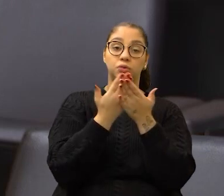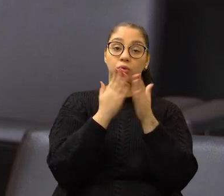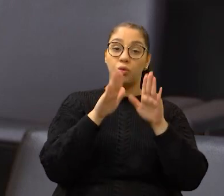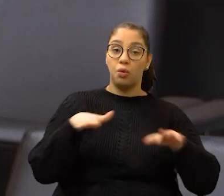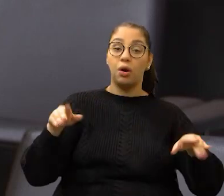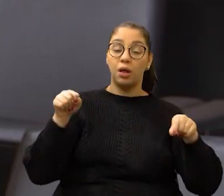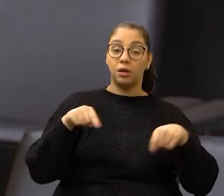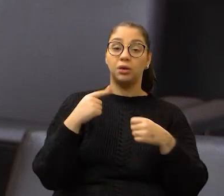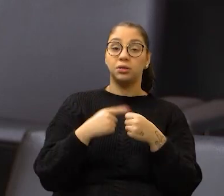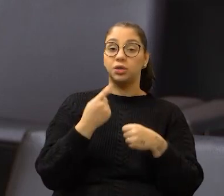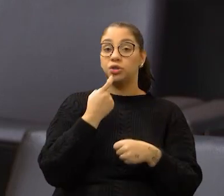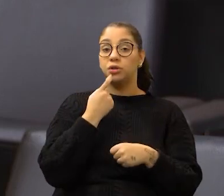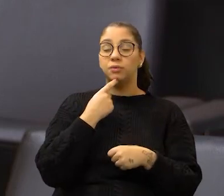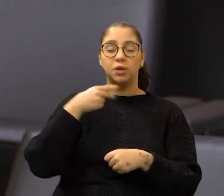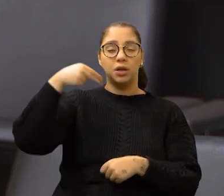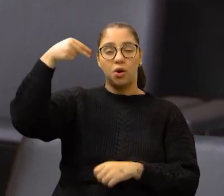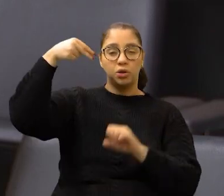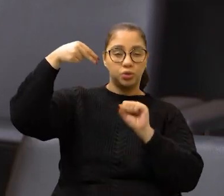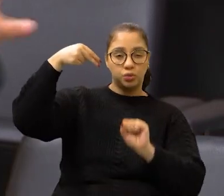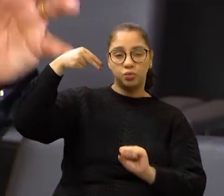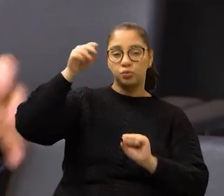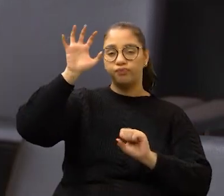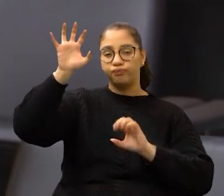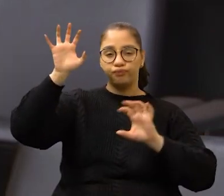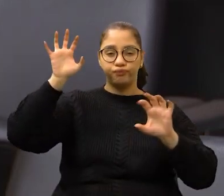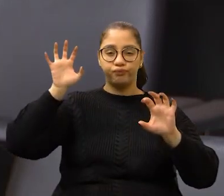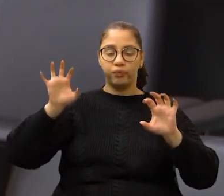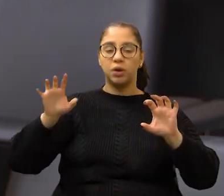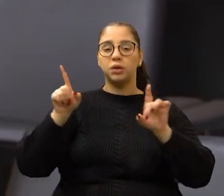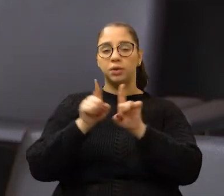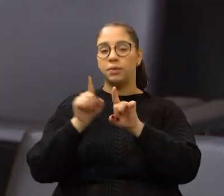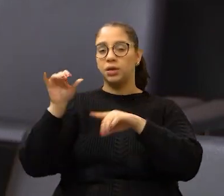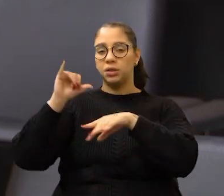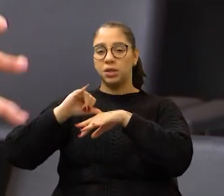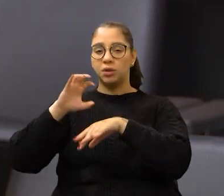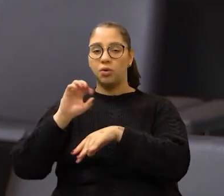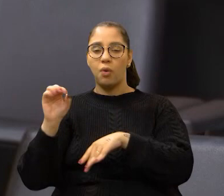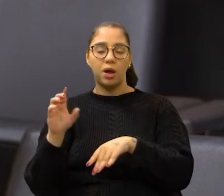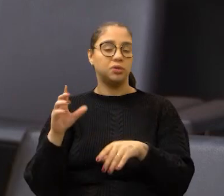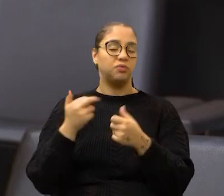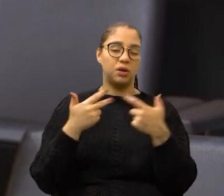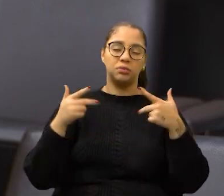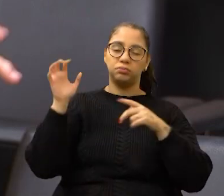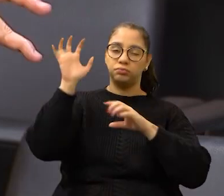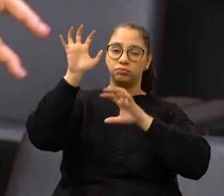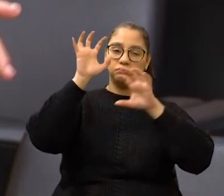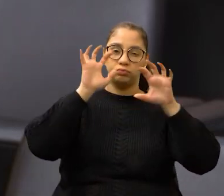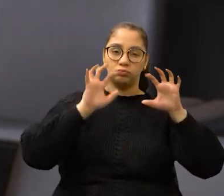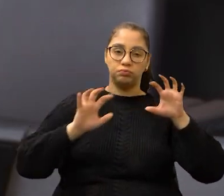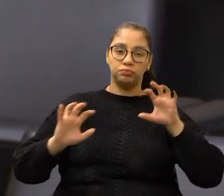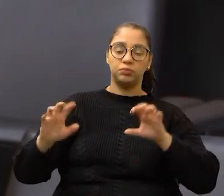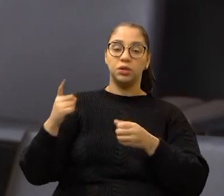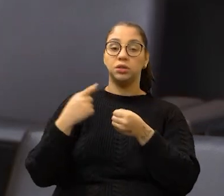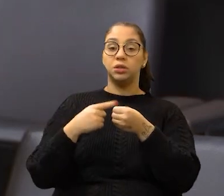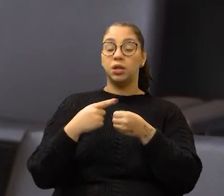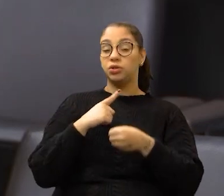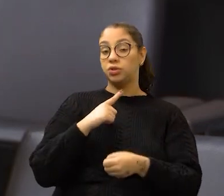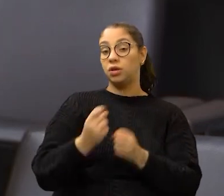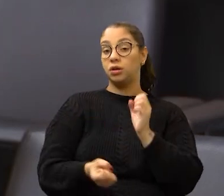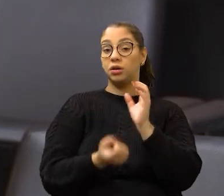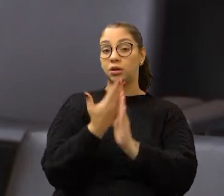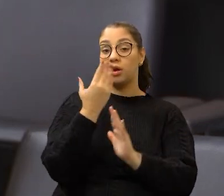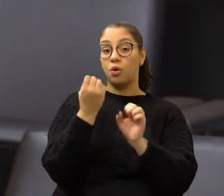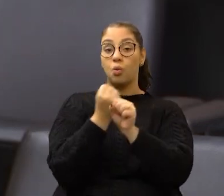creches dentro da cidade de Campinas, região norte, sul, centro-oeste, enfim. Em toda a nossa